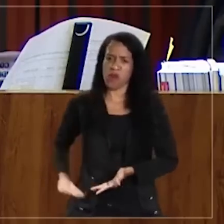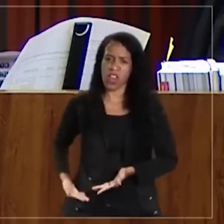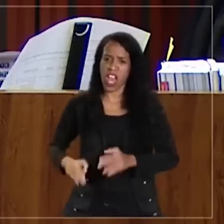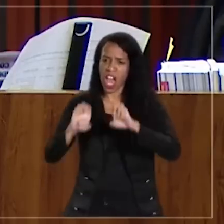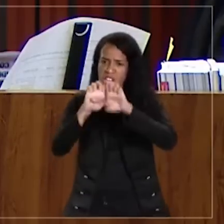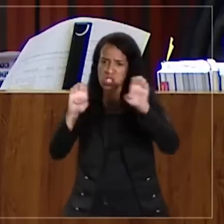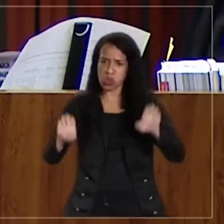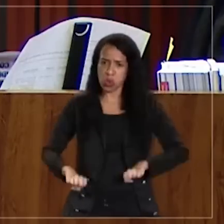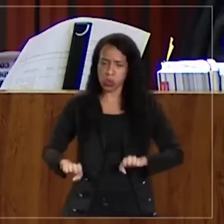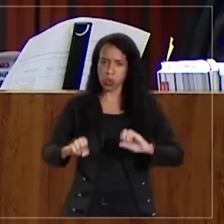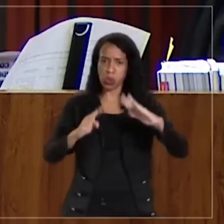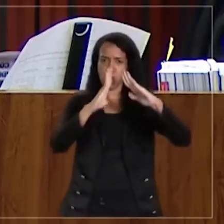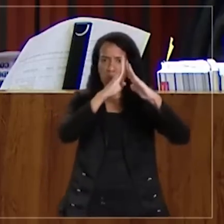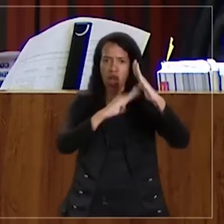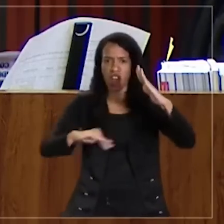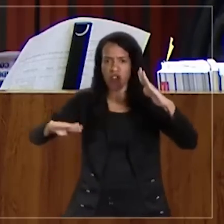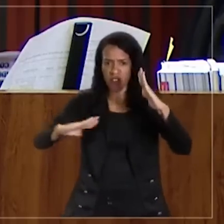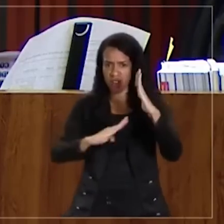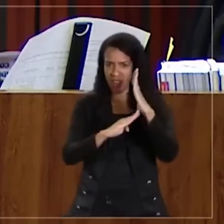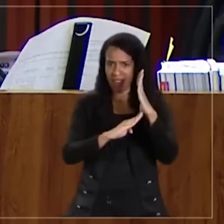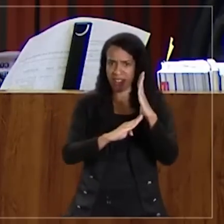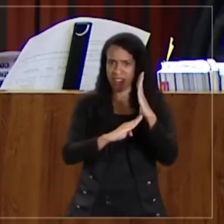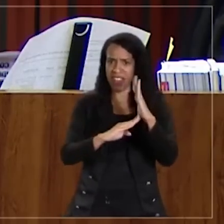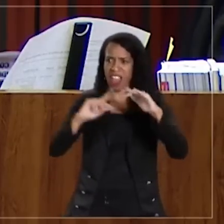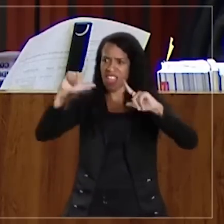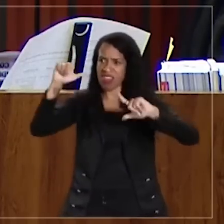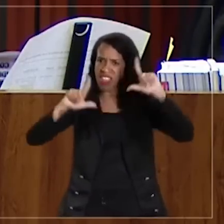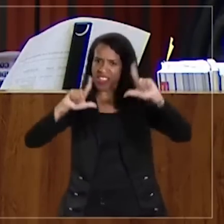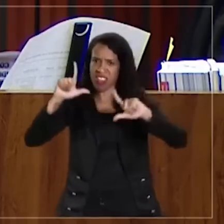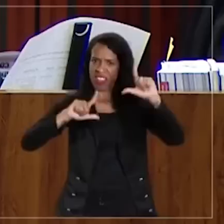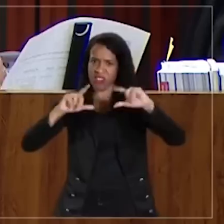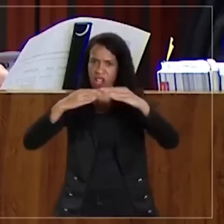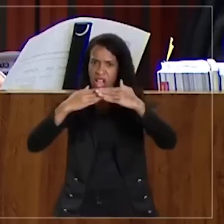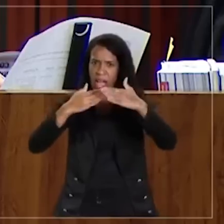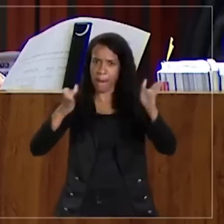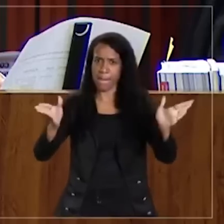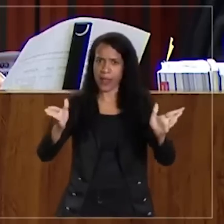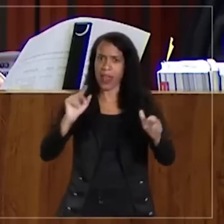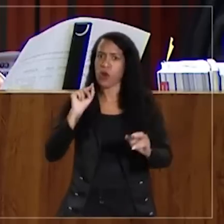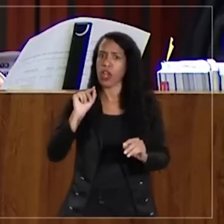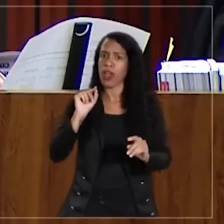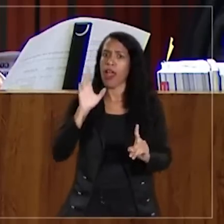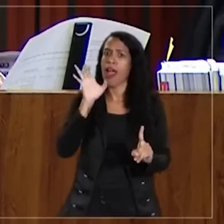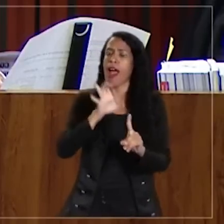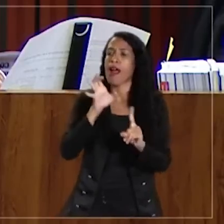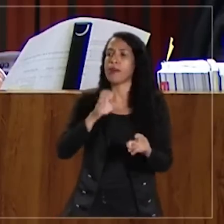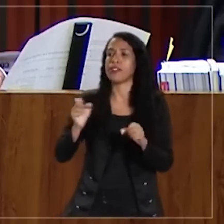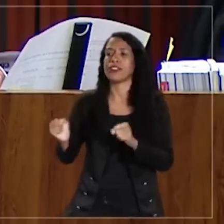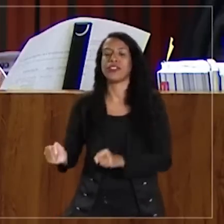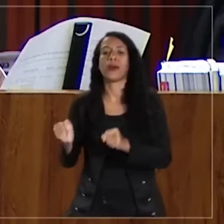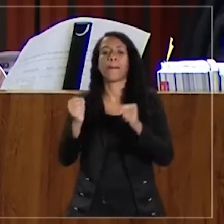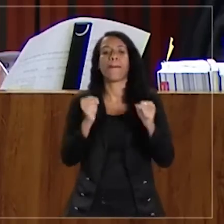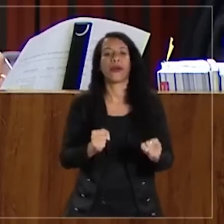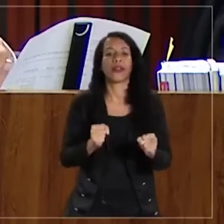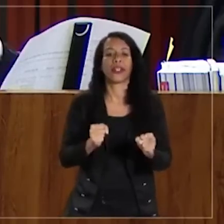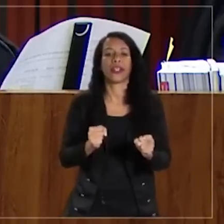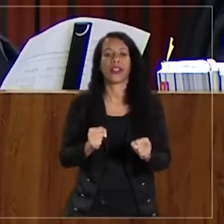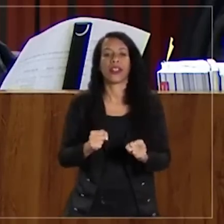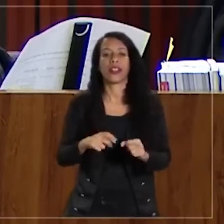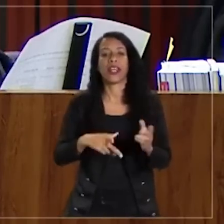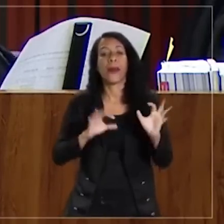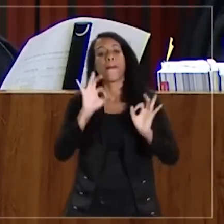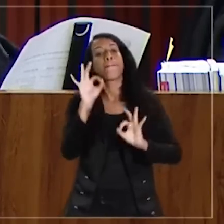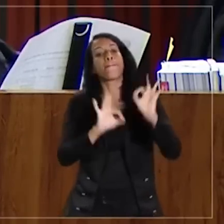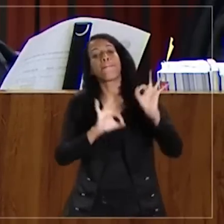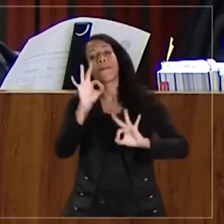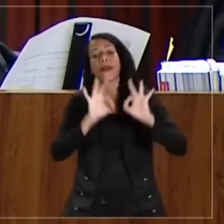do Palácio da Alvorada, da TV pública, é abuso de poder. E, ao